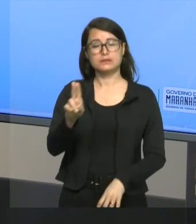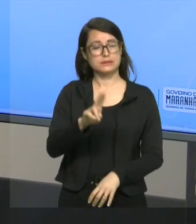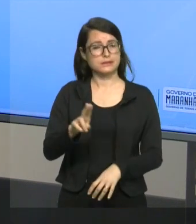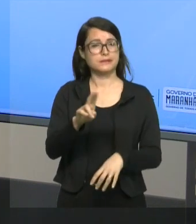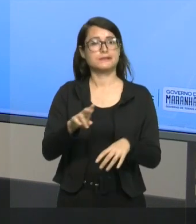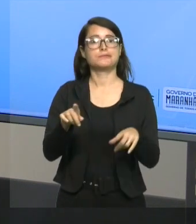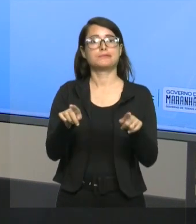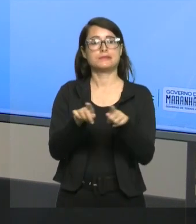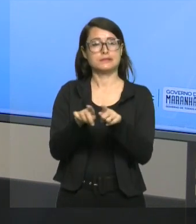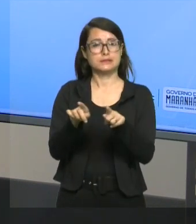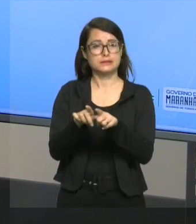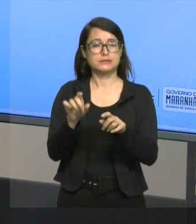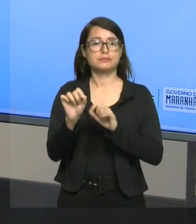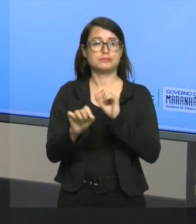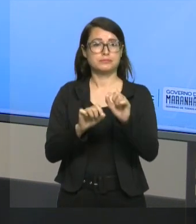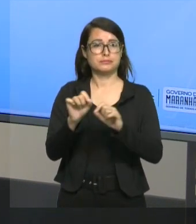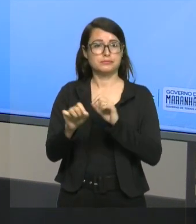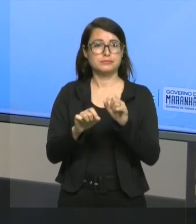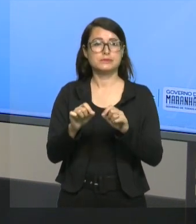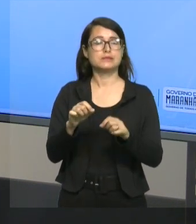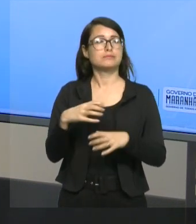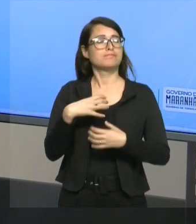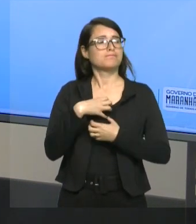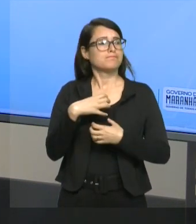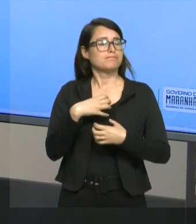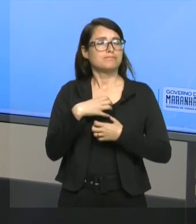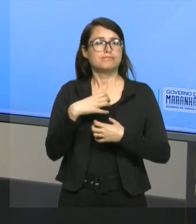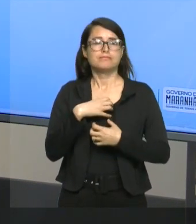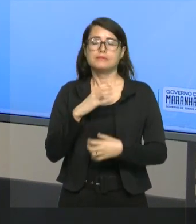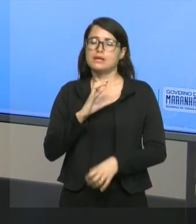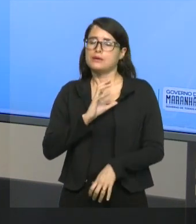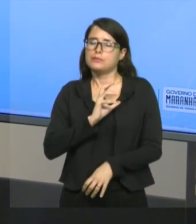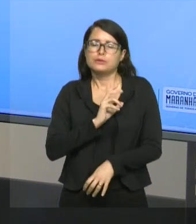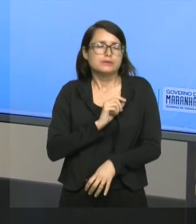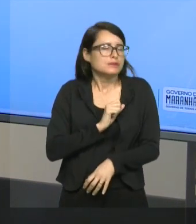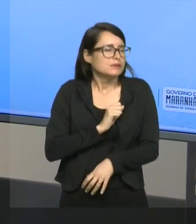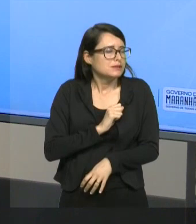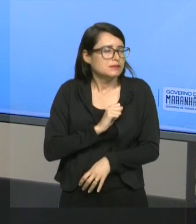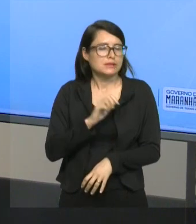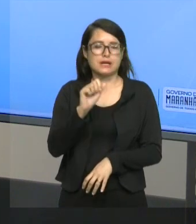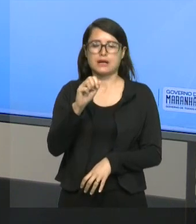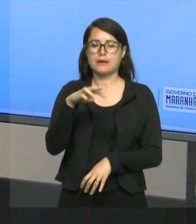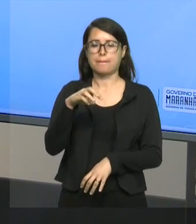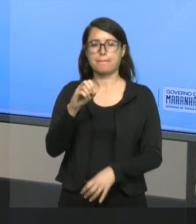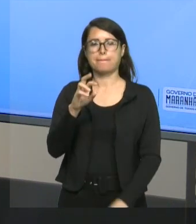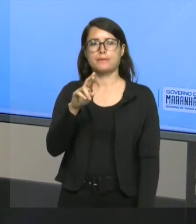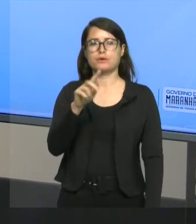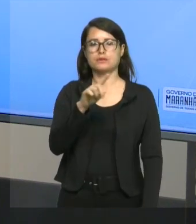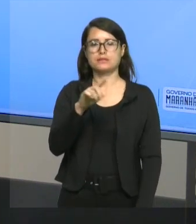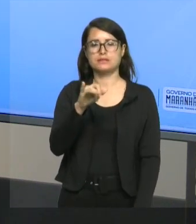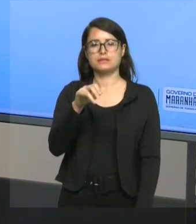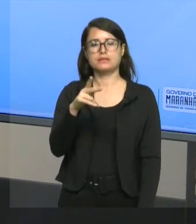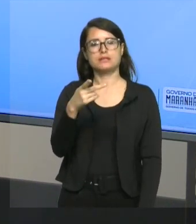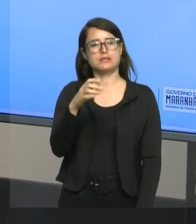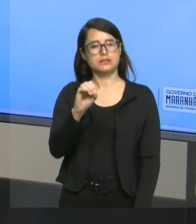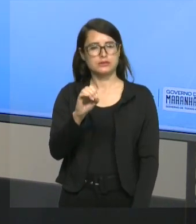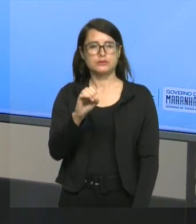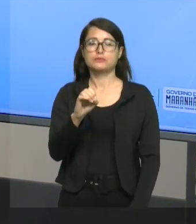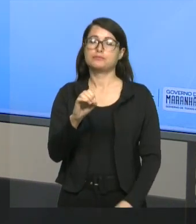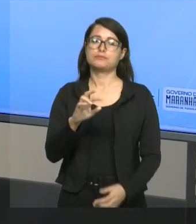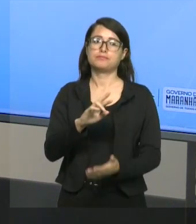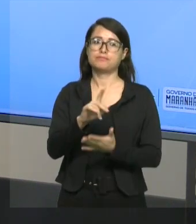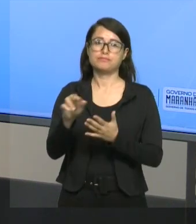para tons afetivos. Amorzinho, riacho. E assim vai.